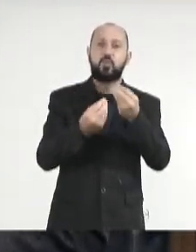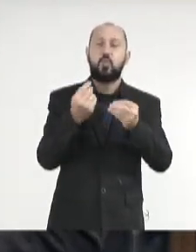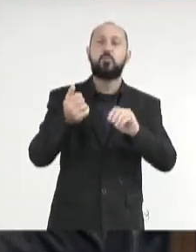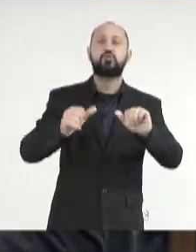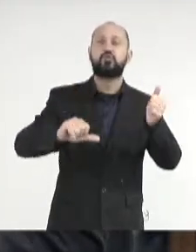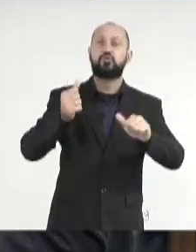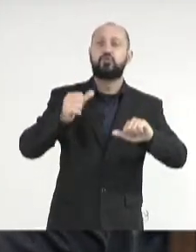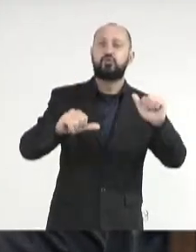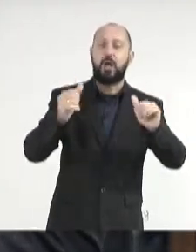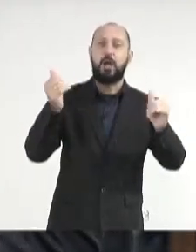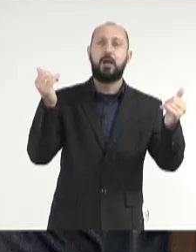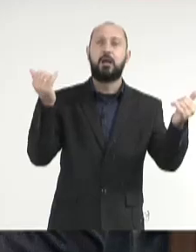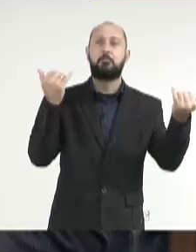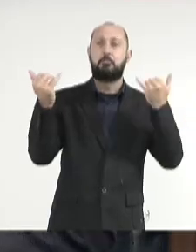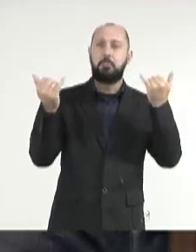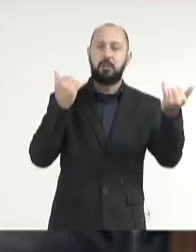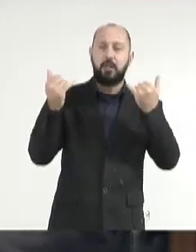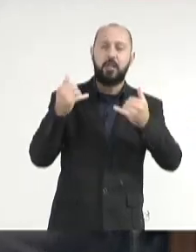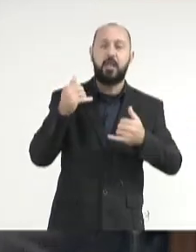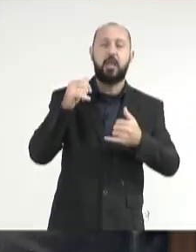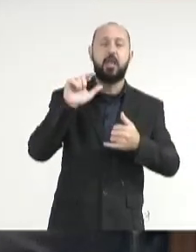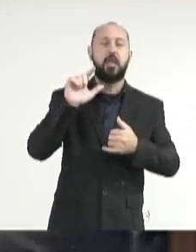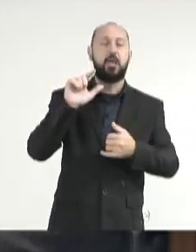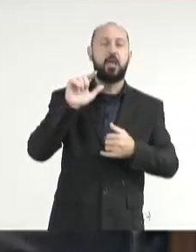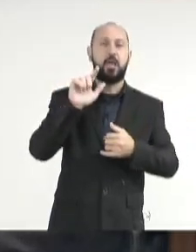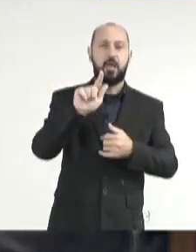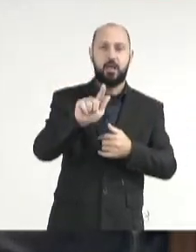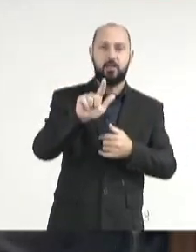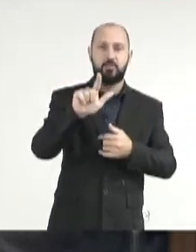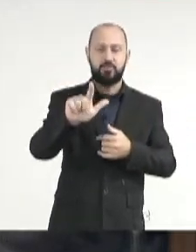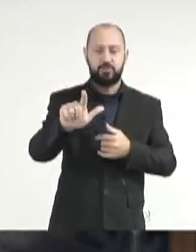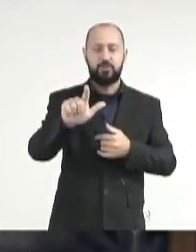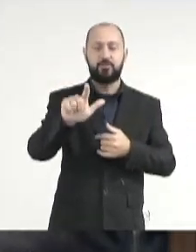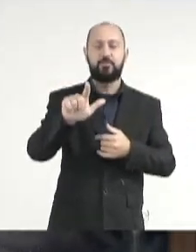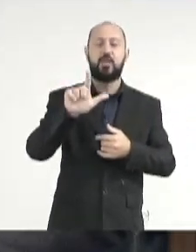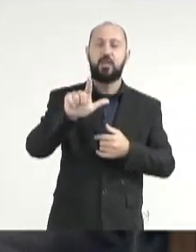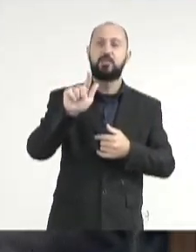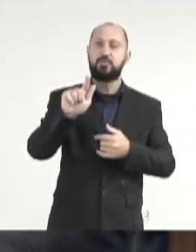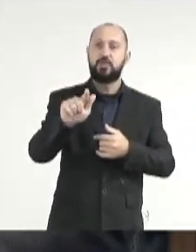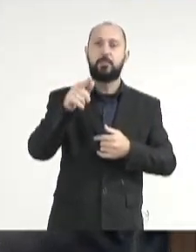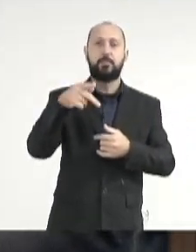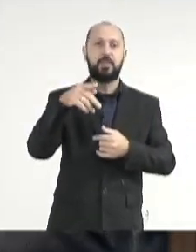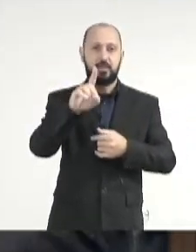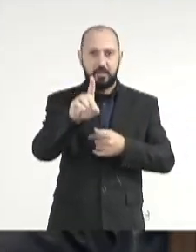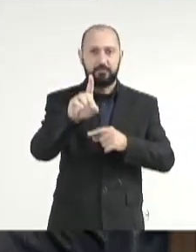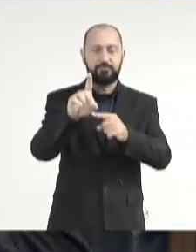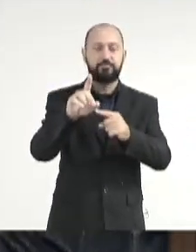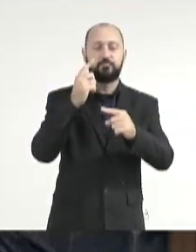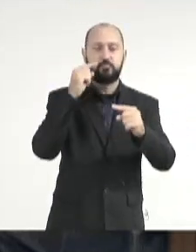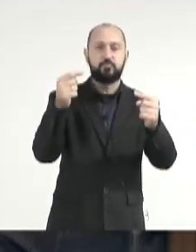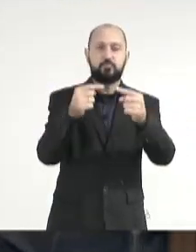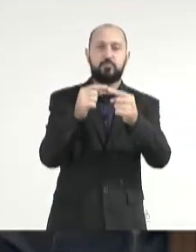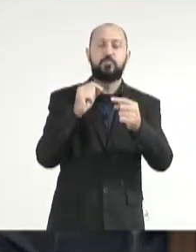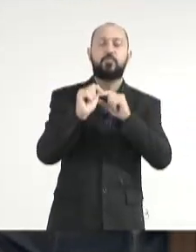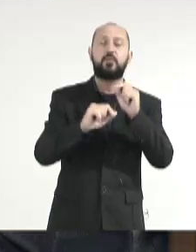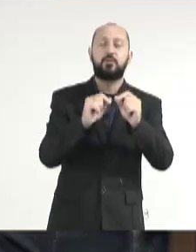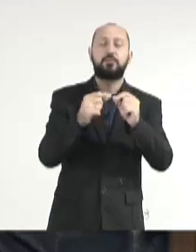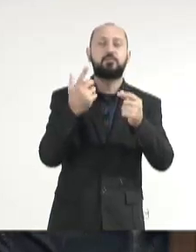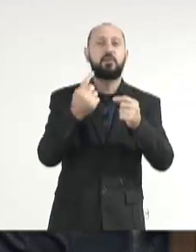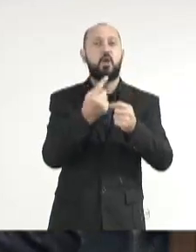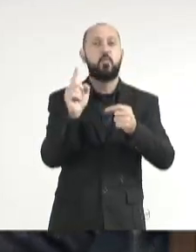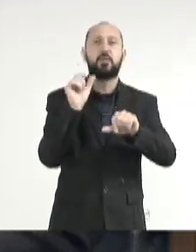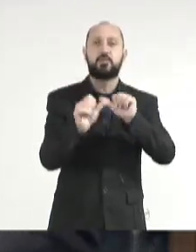de dados, respeito à Lei Geral de Proteção de Dados, a LGPD, então é necessário um reforço no quadro relacionado à tecnologia da informação, é